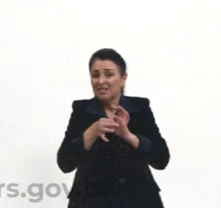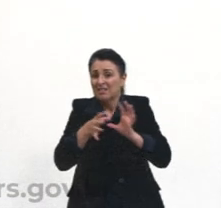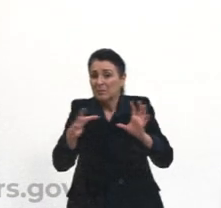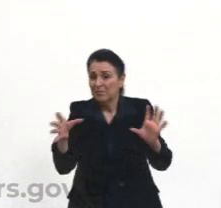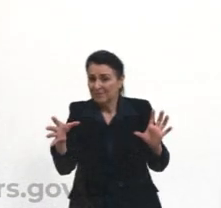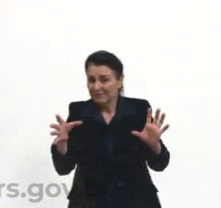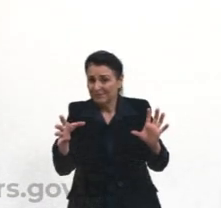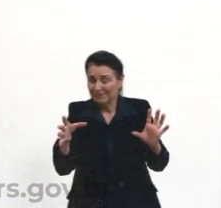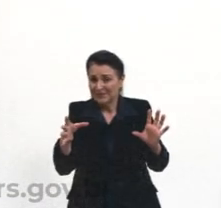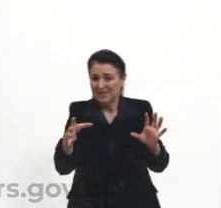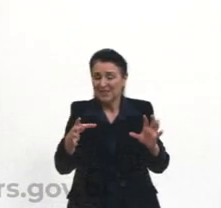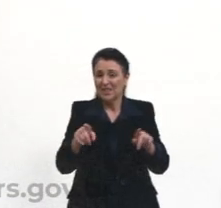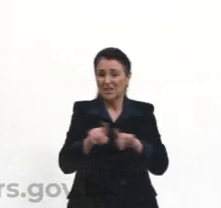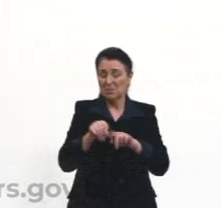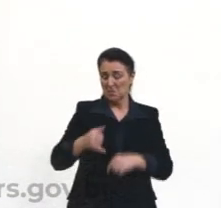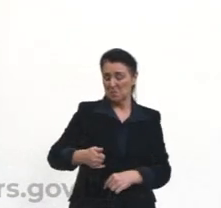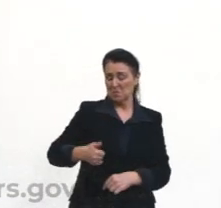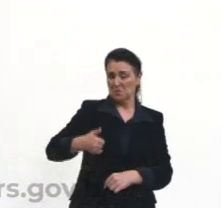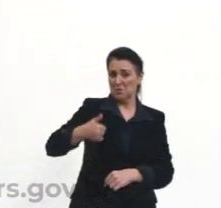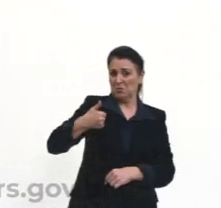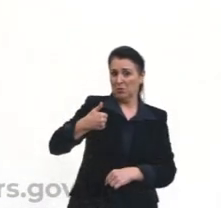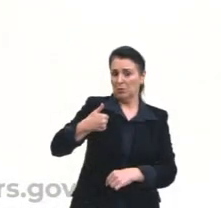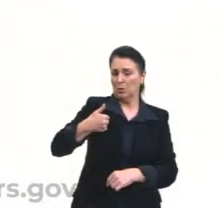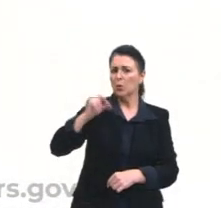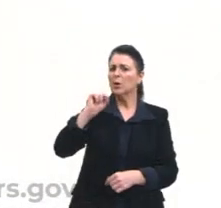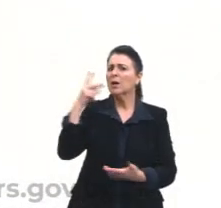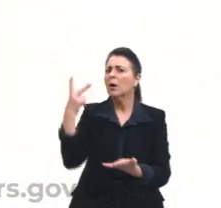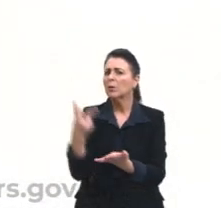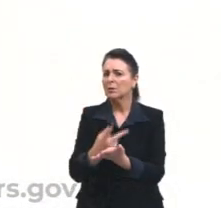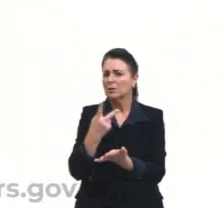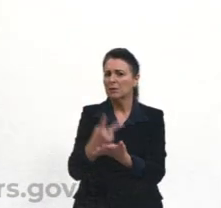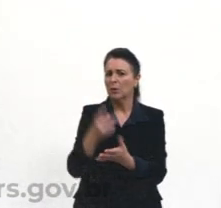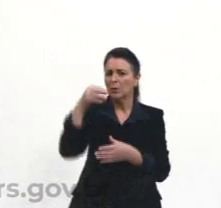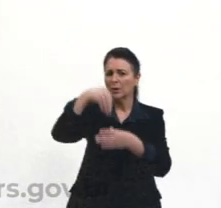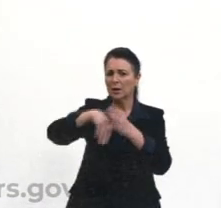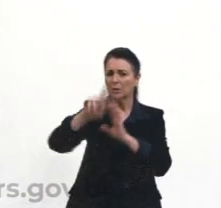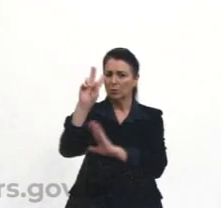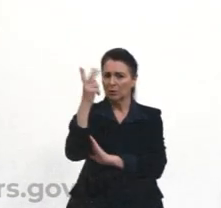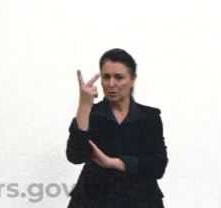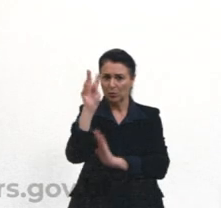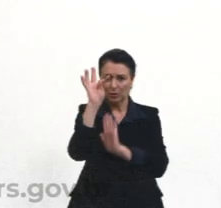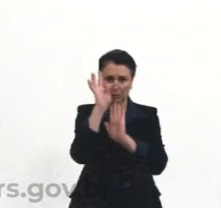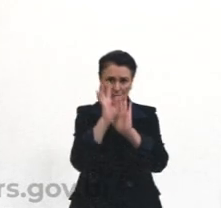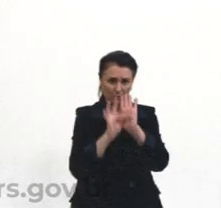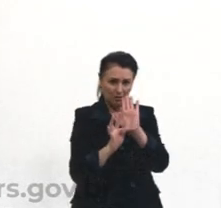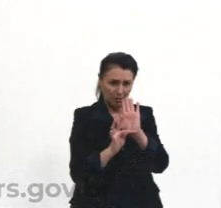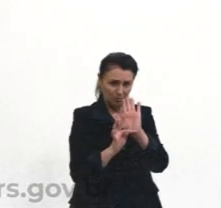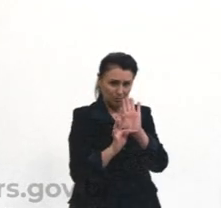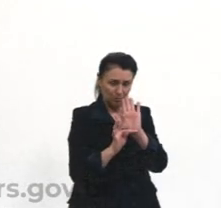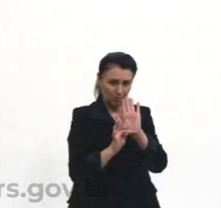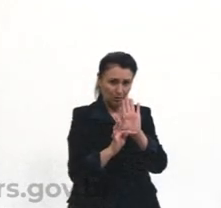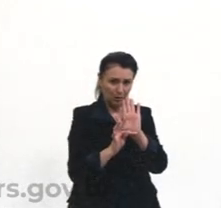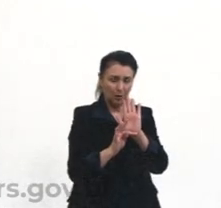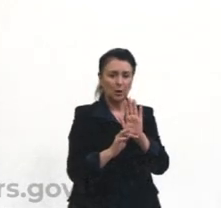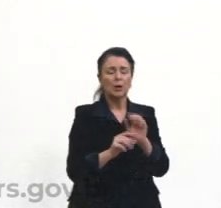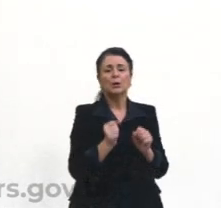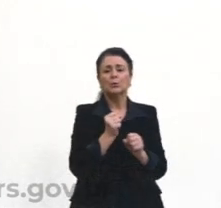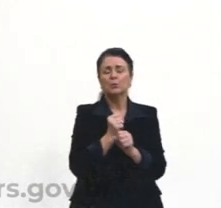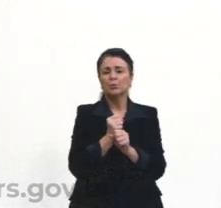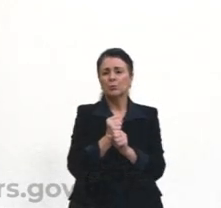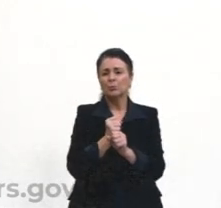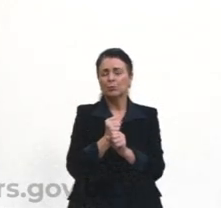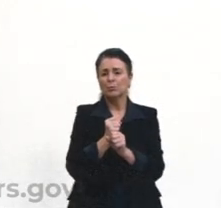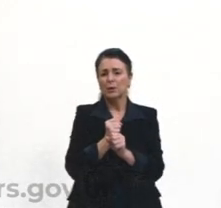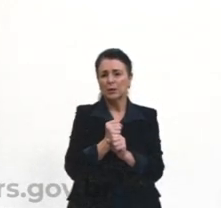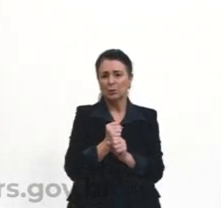e o orgulho o acontecimento histórico mencionado no texto de salústio datado de primeiro antes de